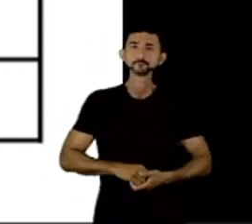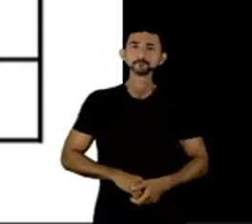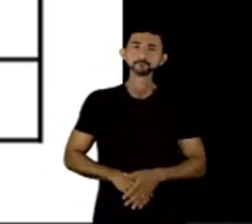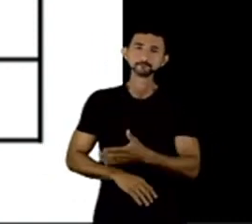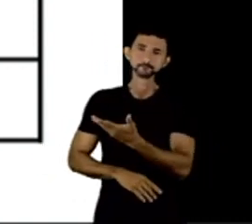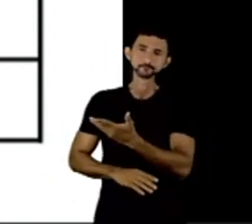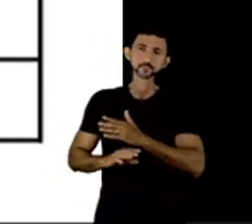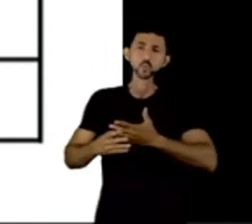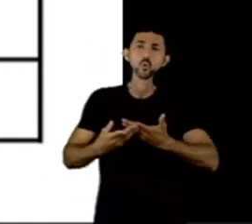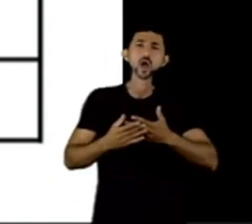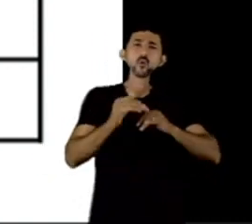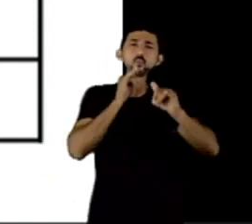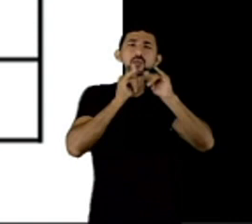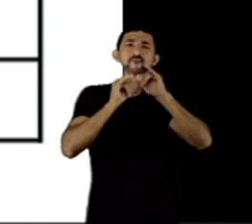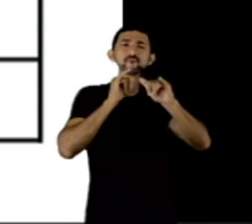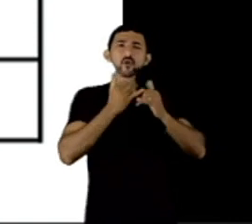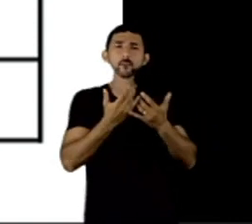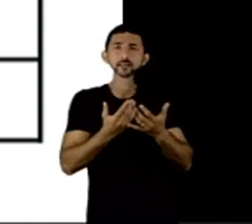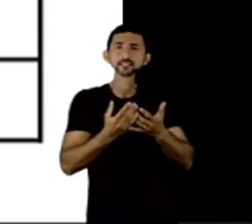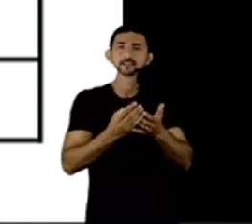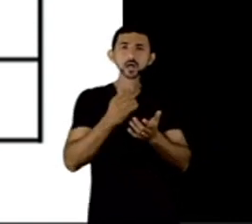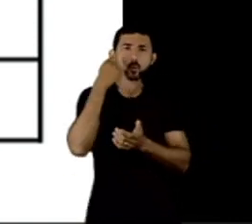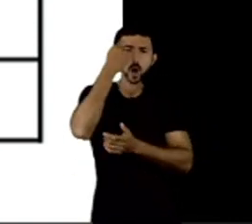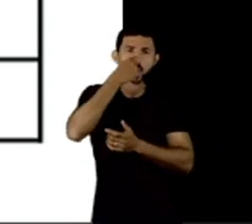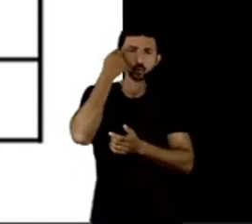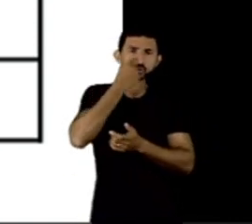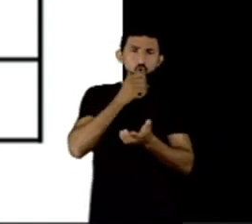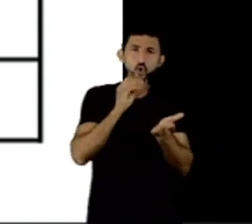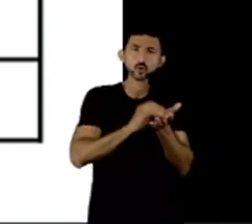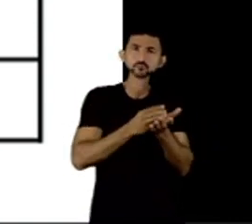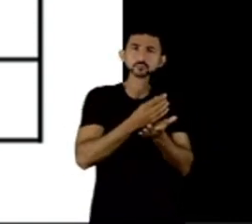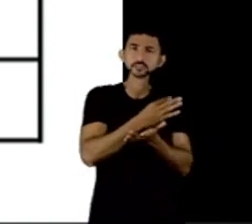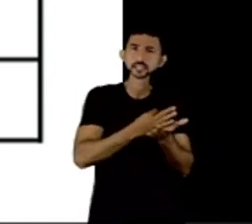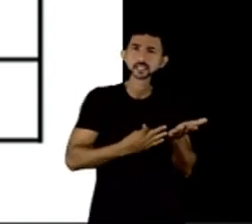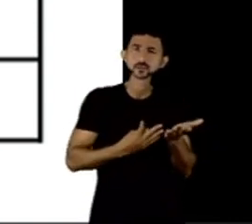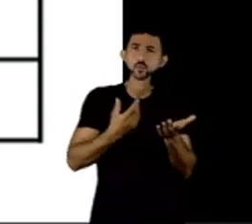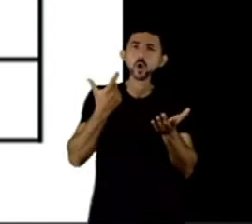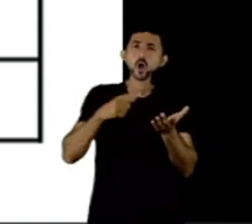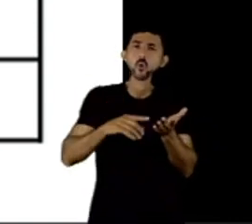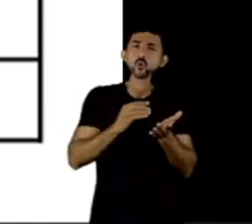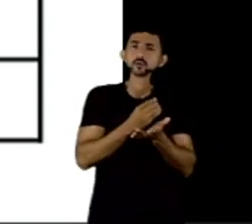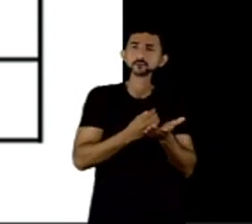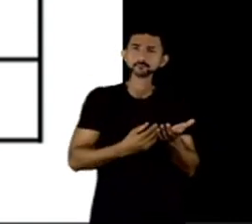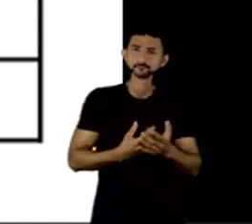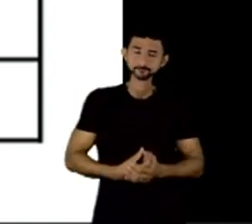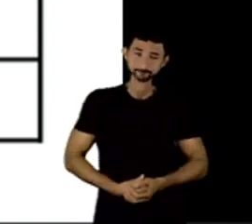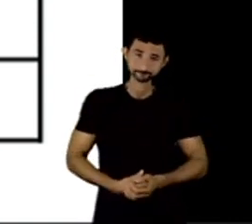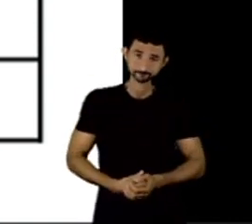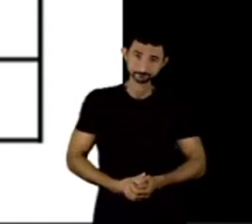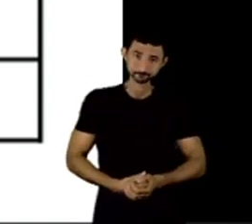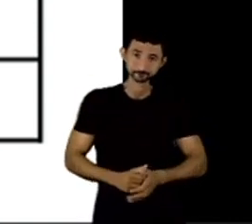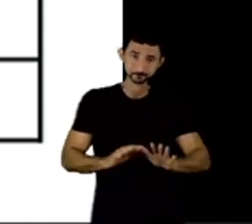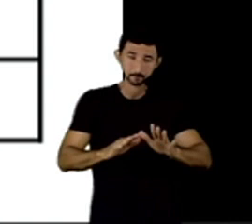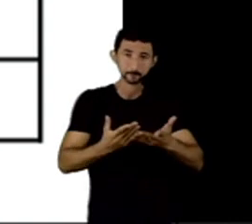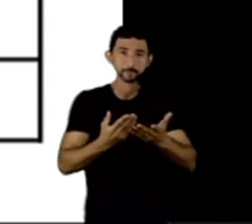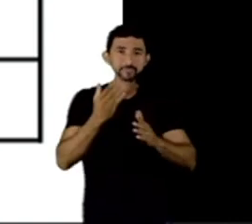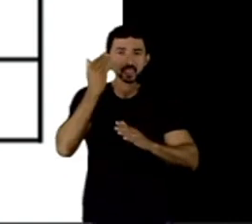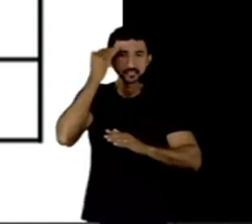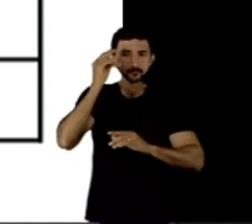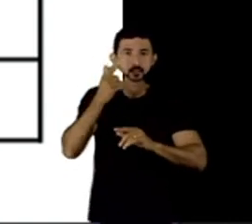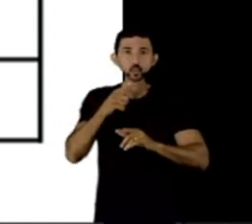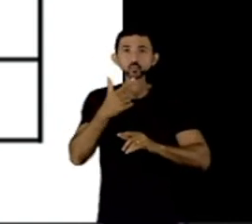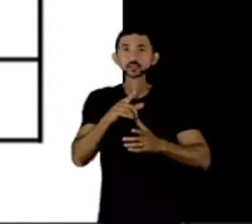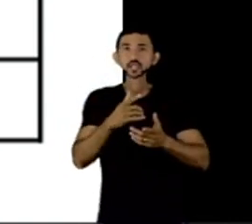outras informações sobre o autor aparecem no texto e onde elas aparecem? Olha, nós sabemos que não